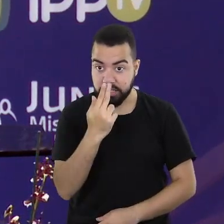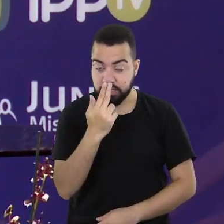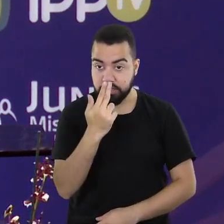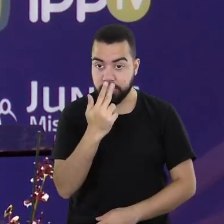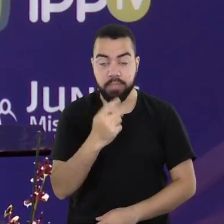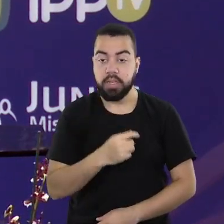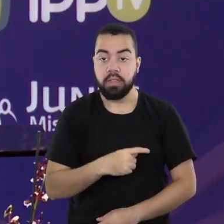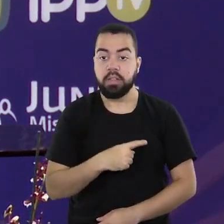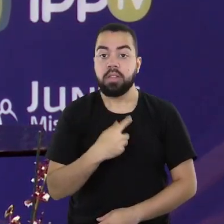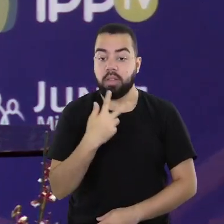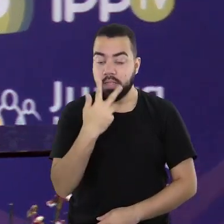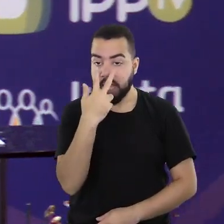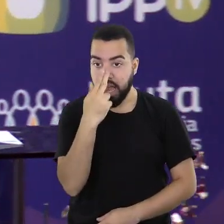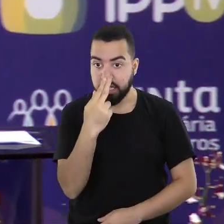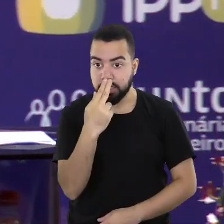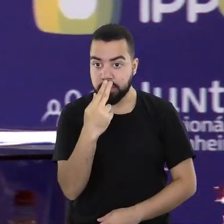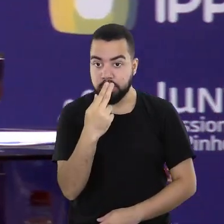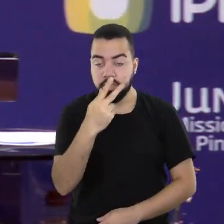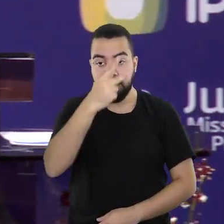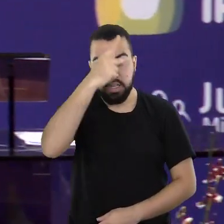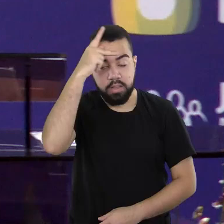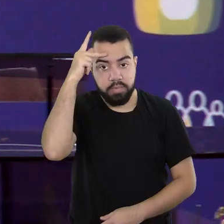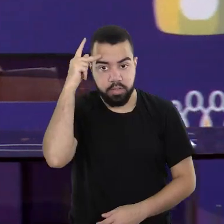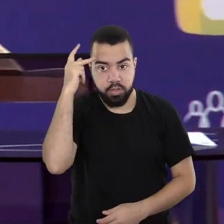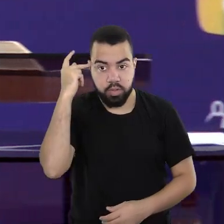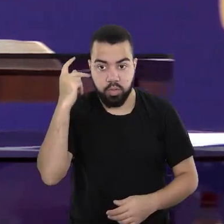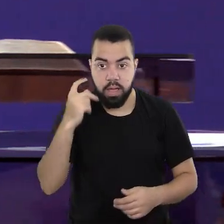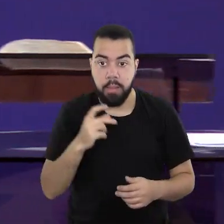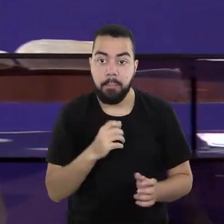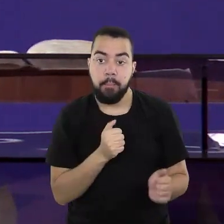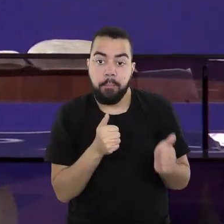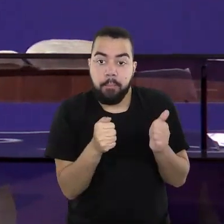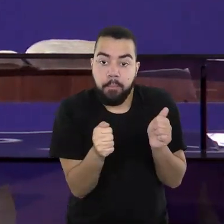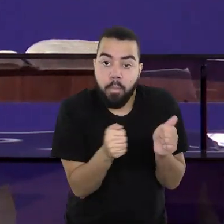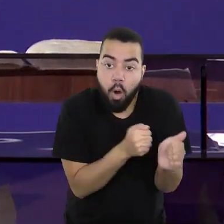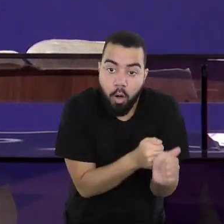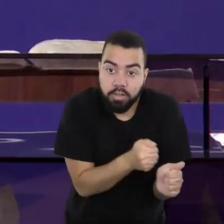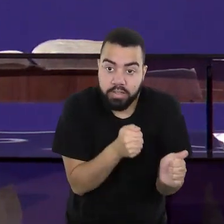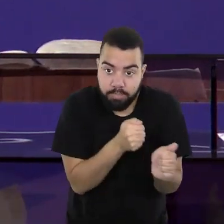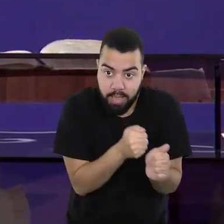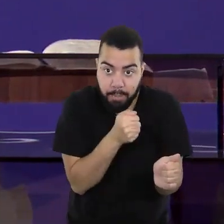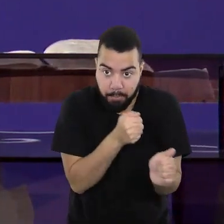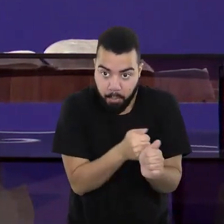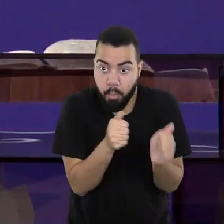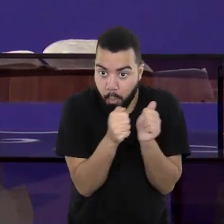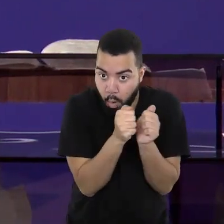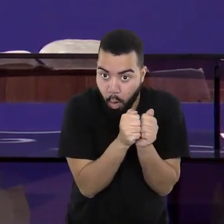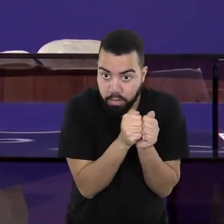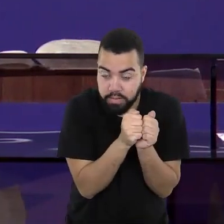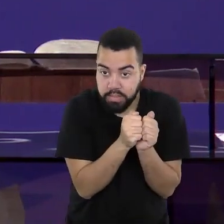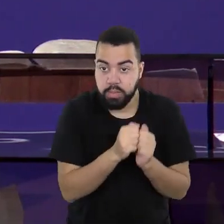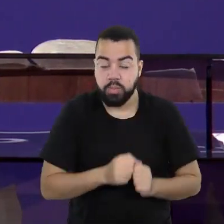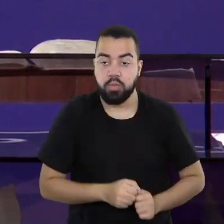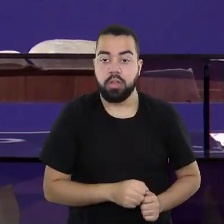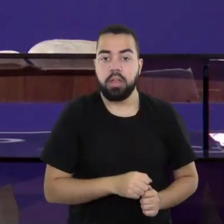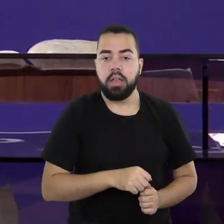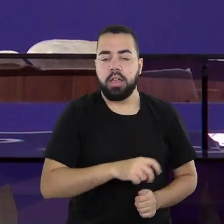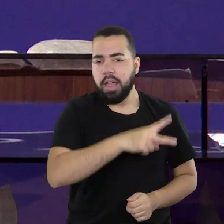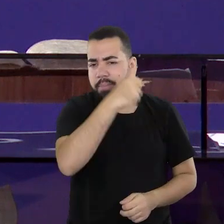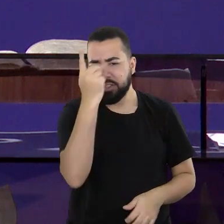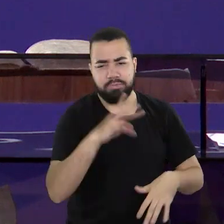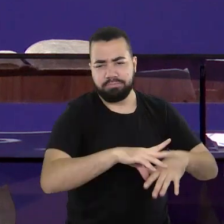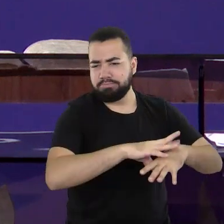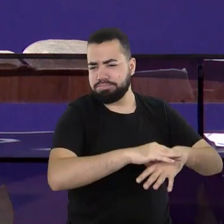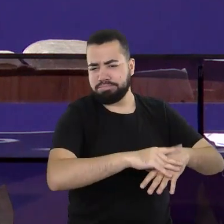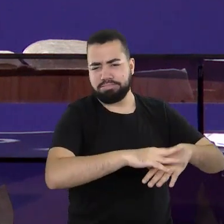homem que foi espancado, que foi roubado, que foi assaltado. É aquele que está